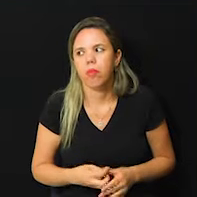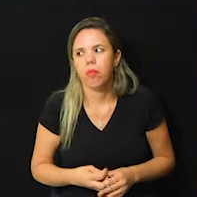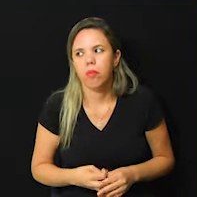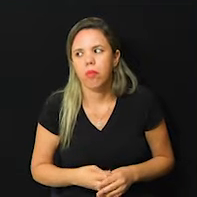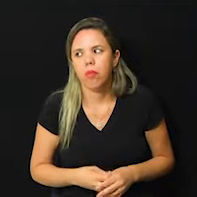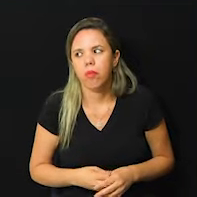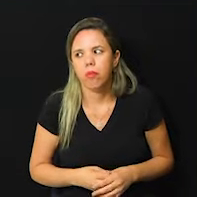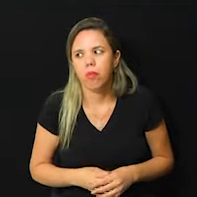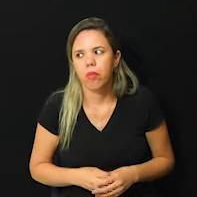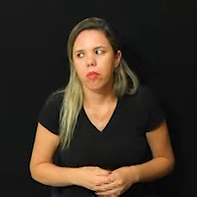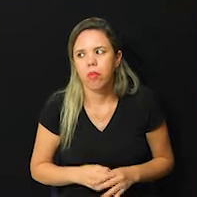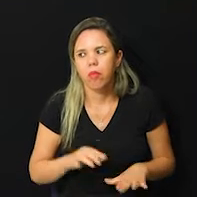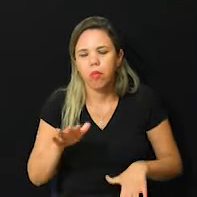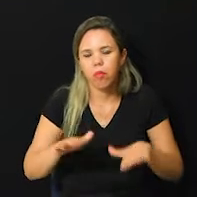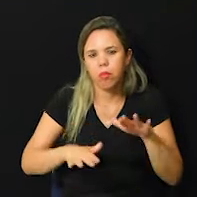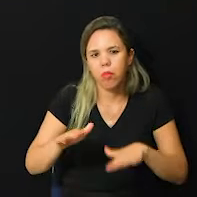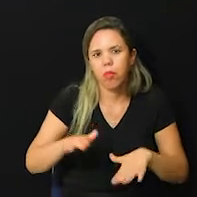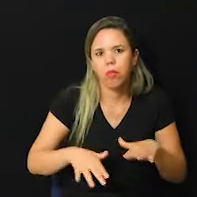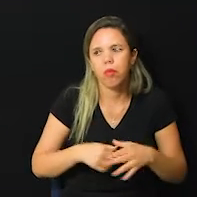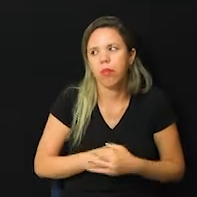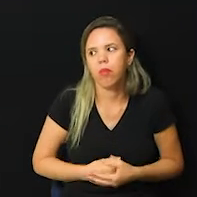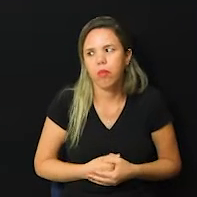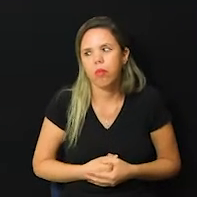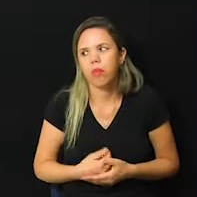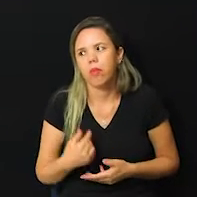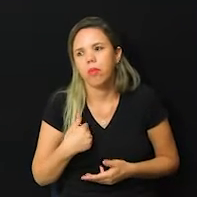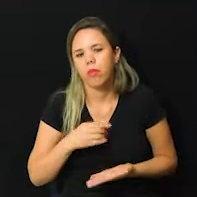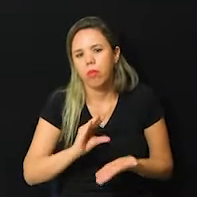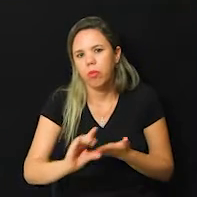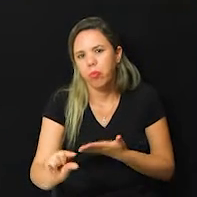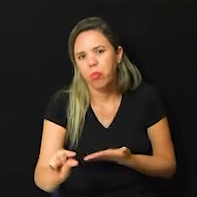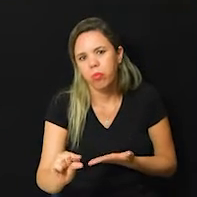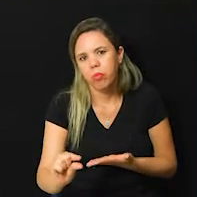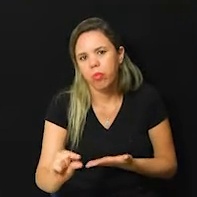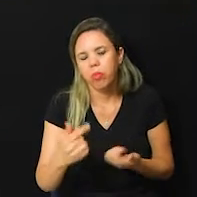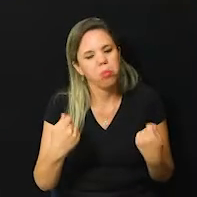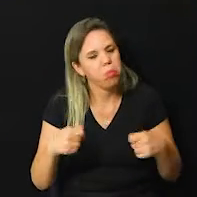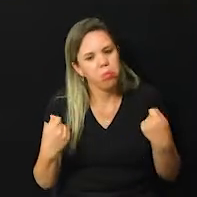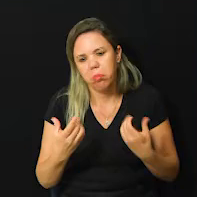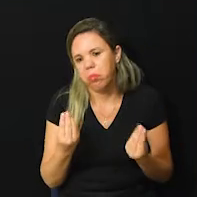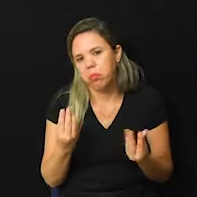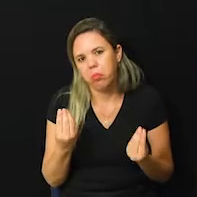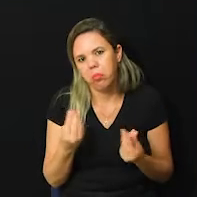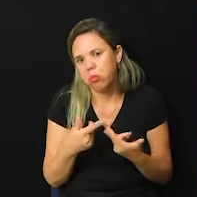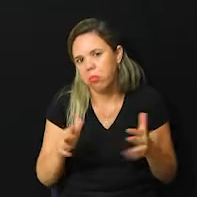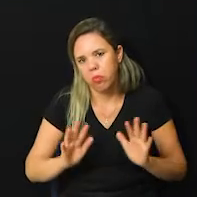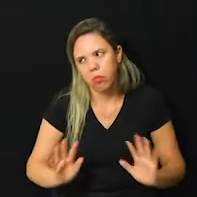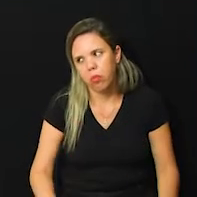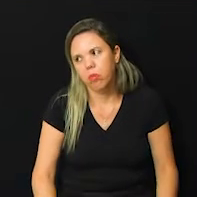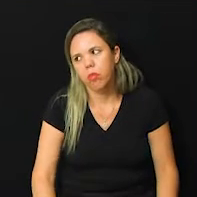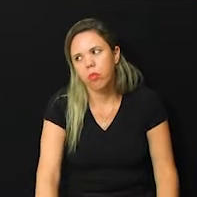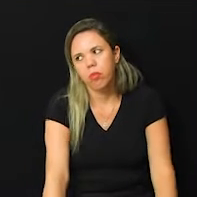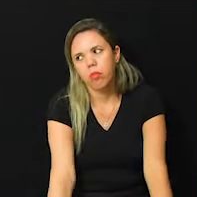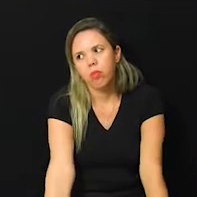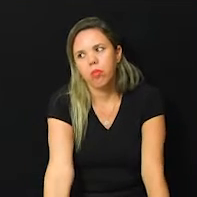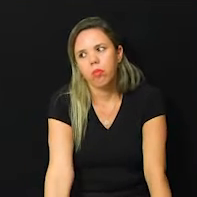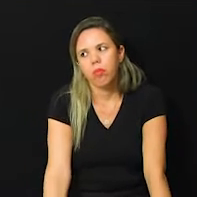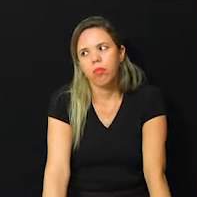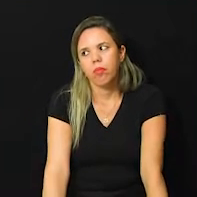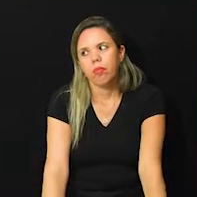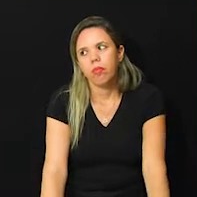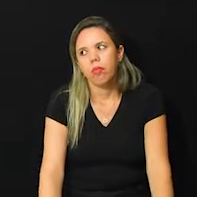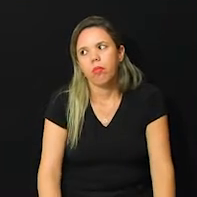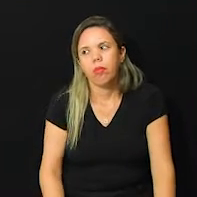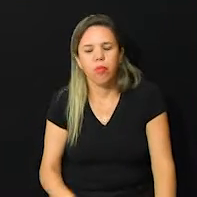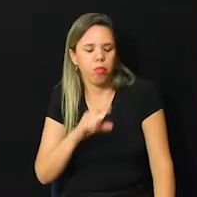e tudo depende assim eu Investir pouco porque eu não precisava de muita coisa eu digo